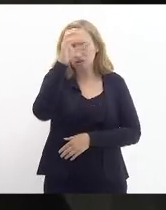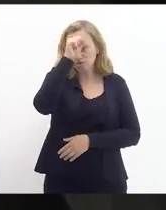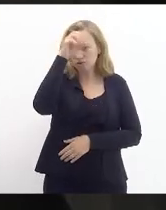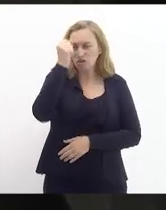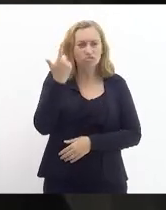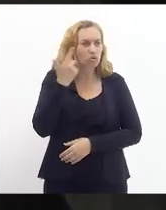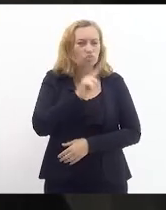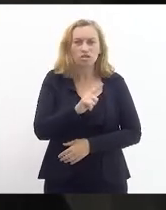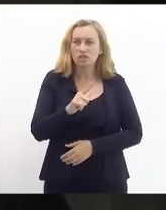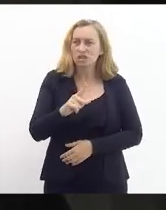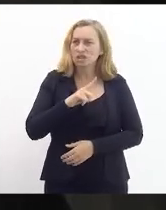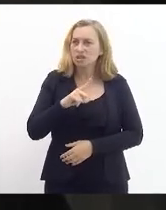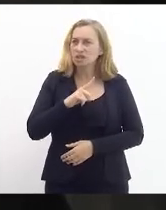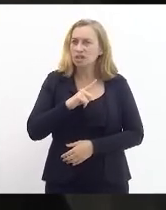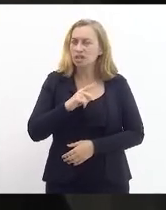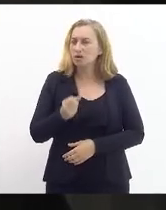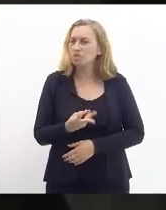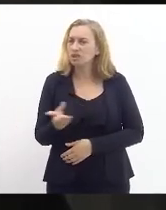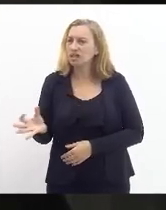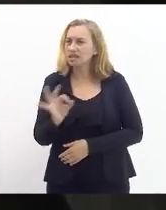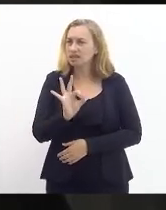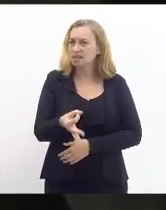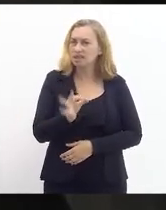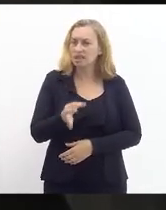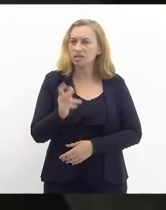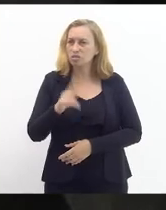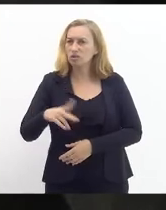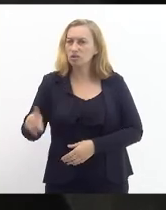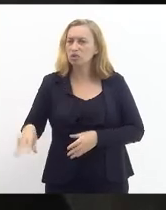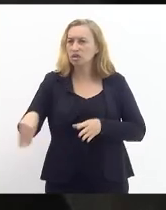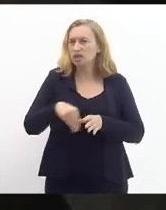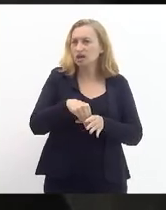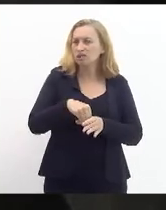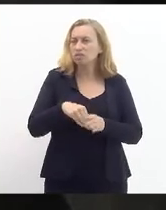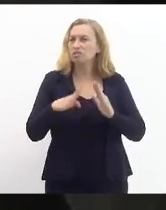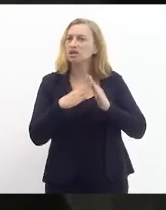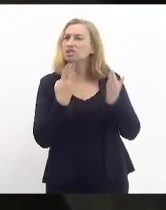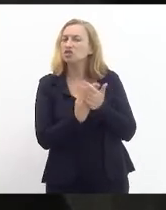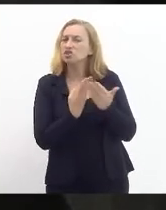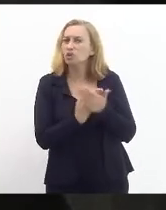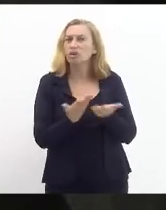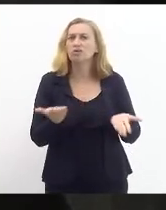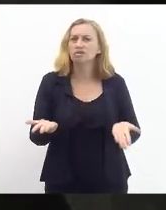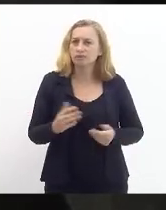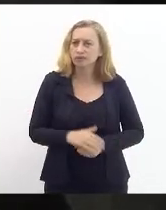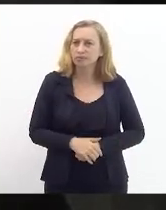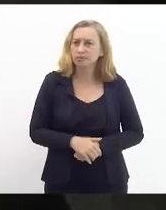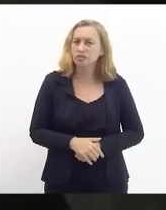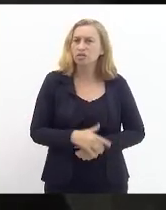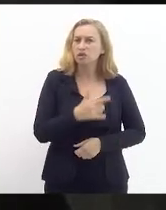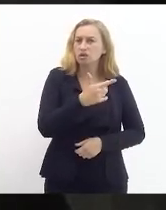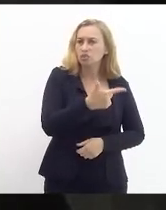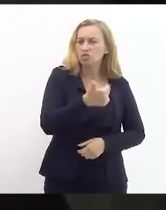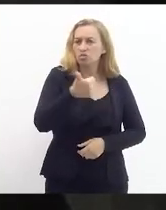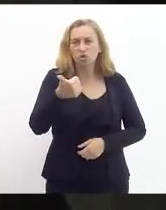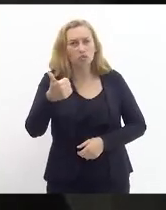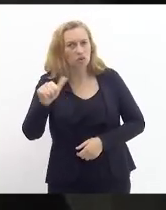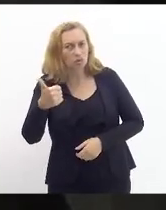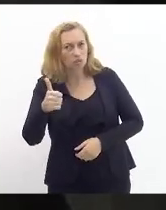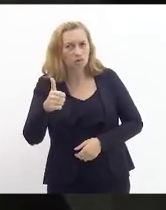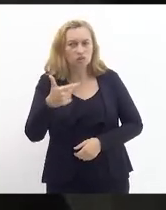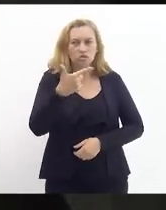professores nas turmas das suas é um grande quantidade em larga escala entre 2011